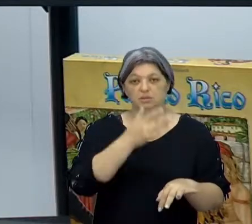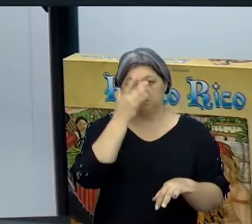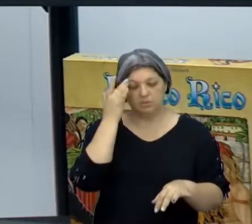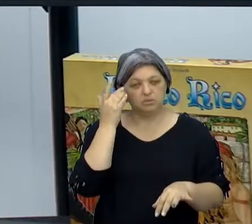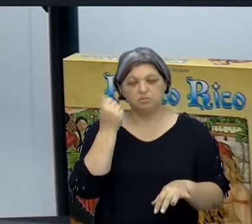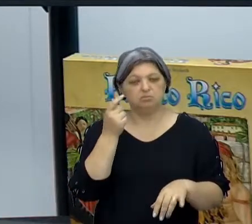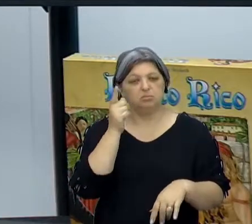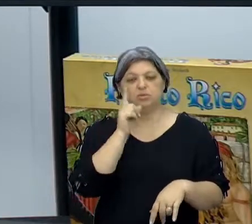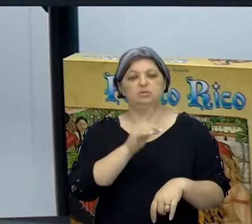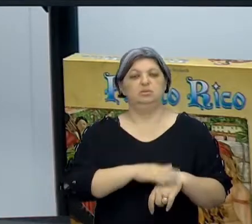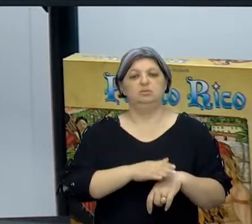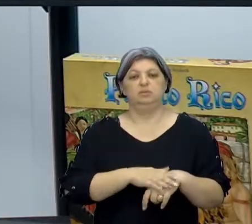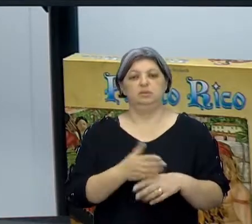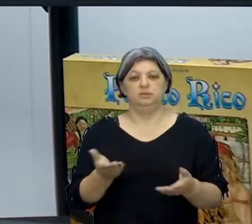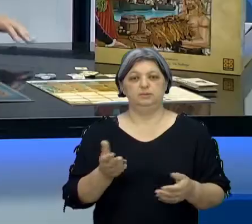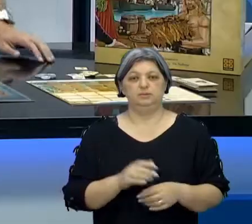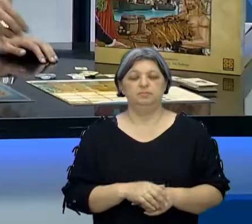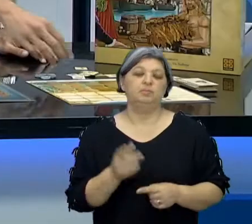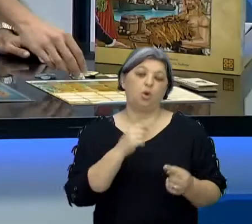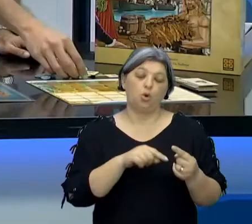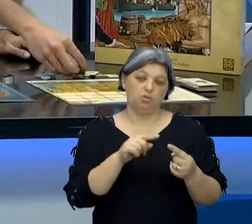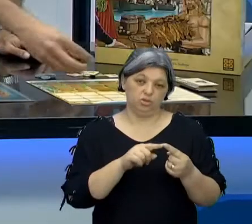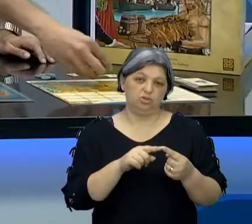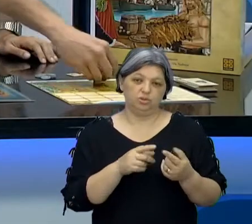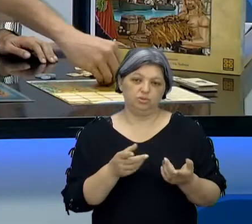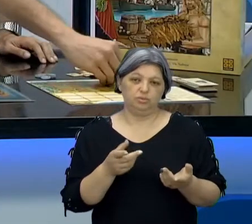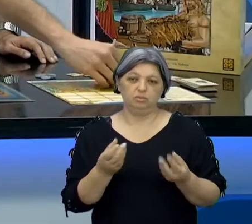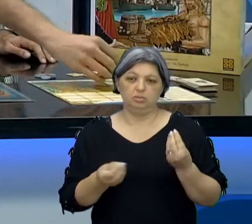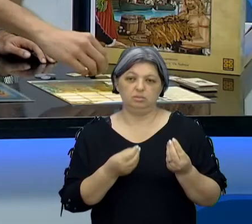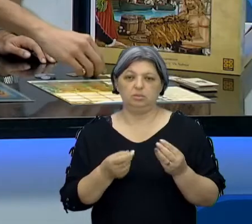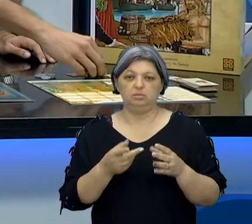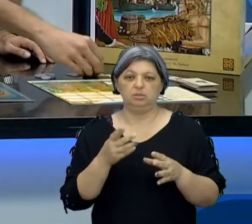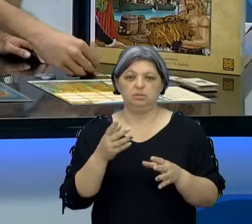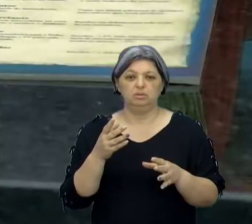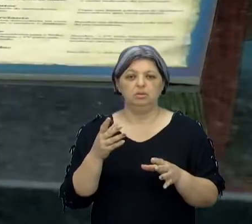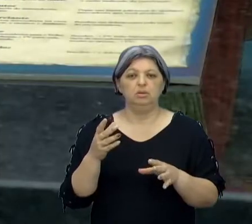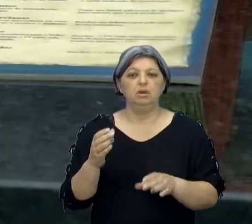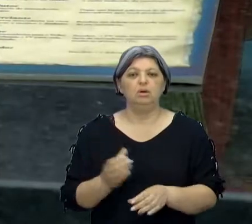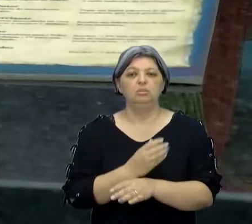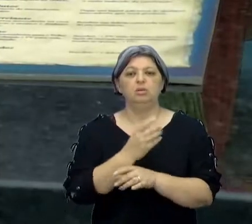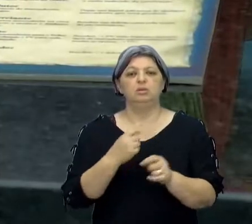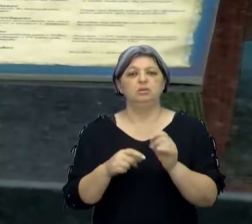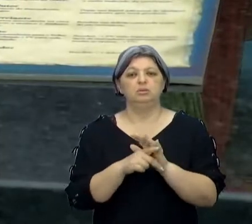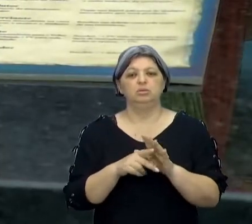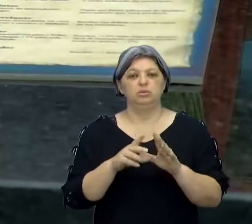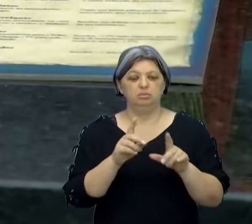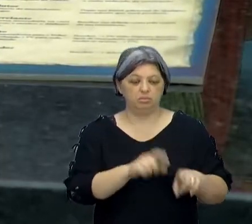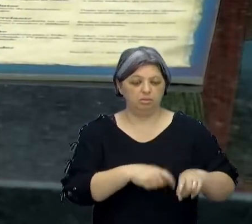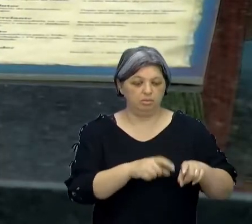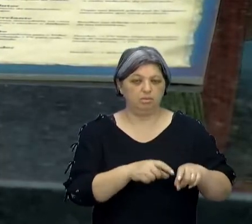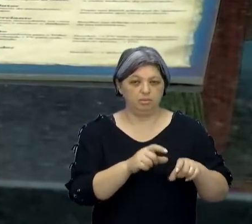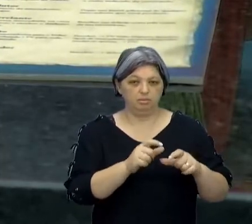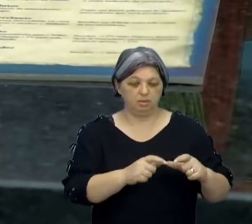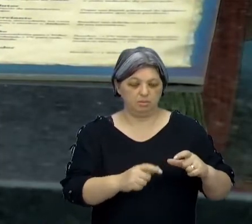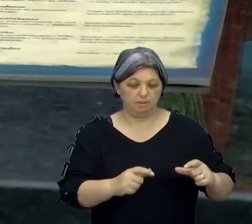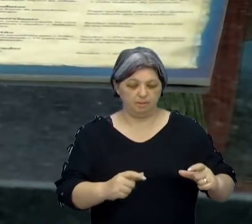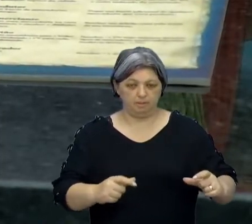fazer. Então, suponhamos que o objetivo do jogo é completar todos os meus espaços de plantação